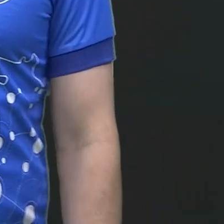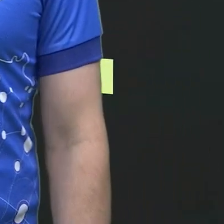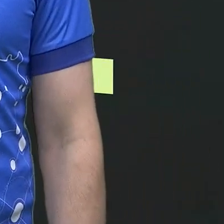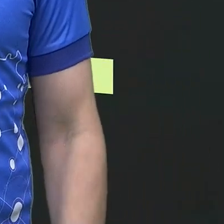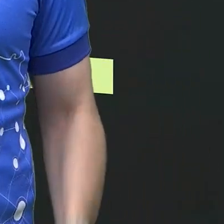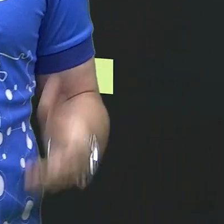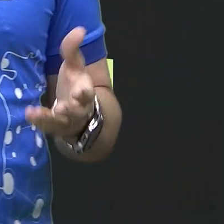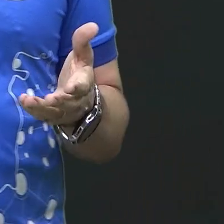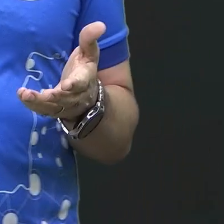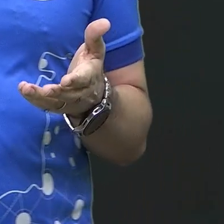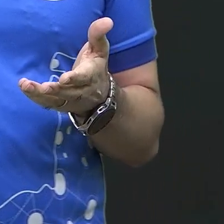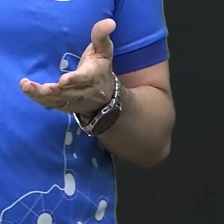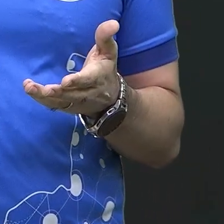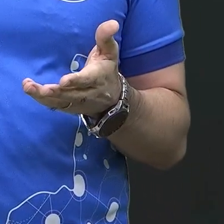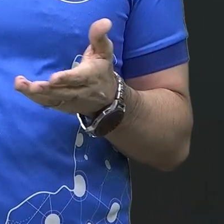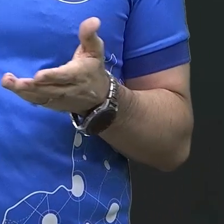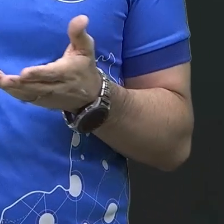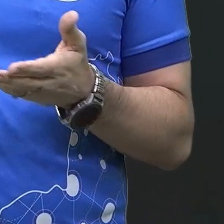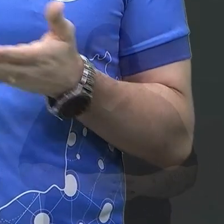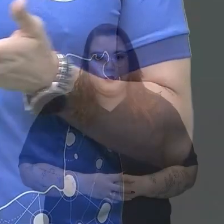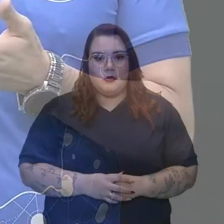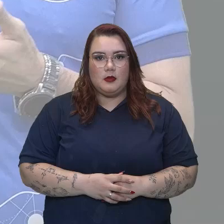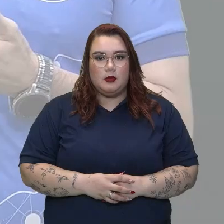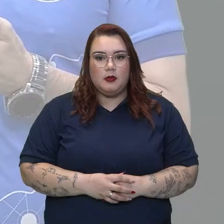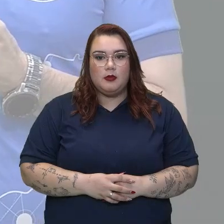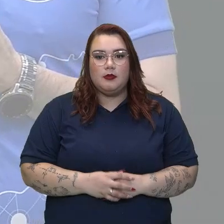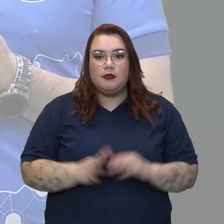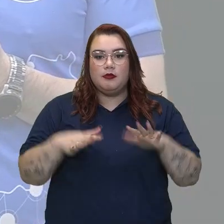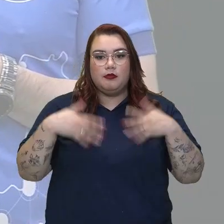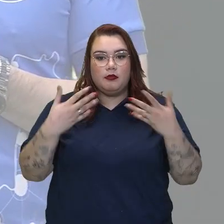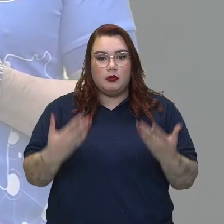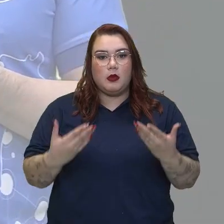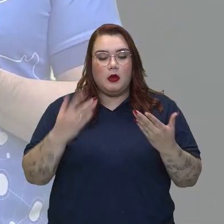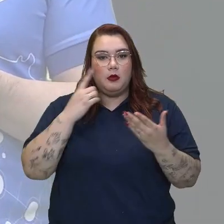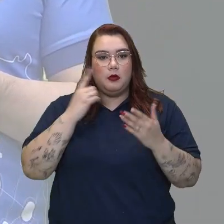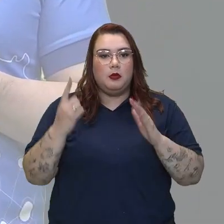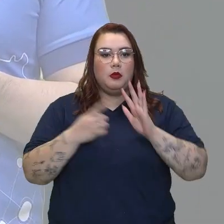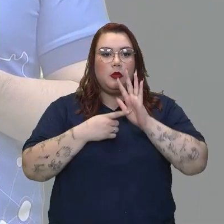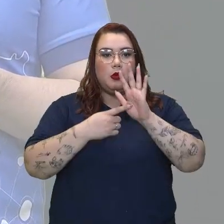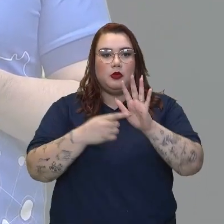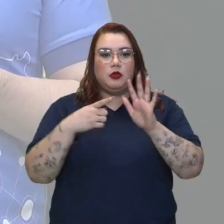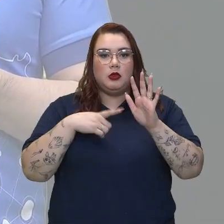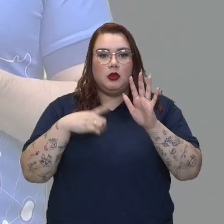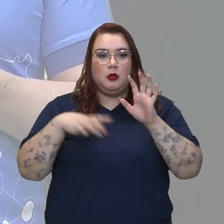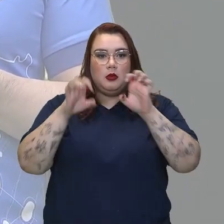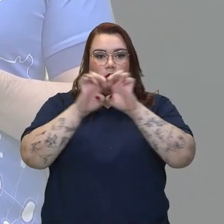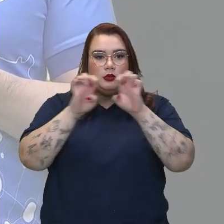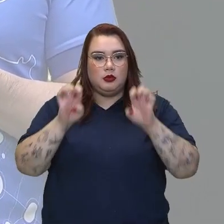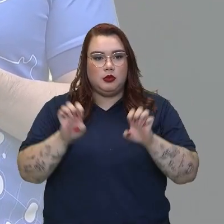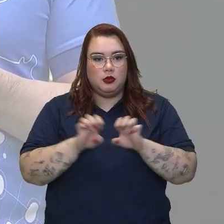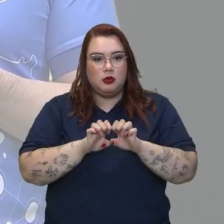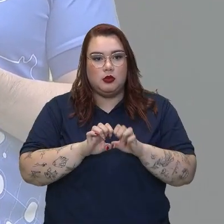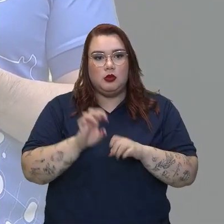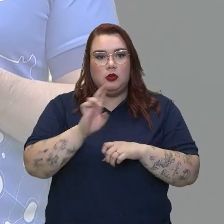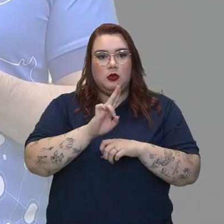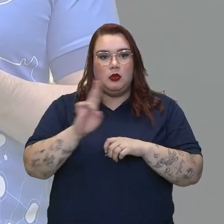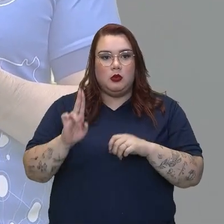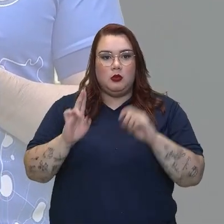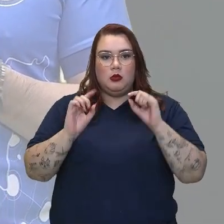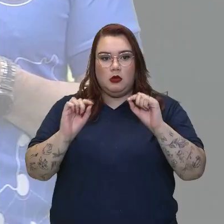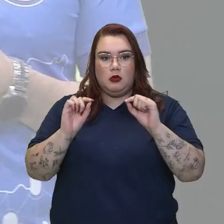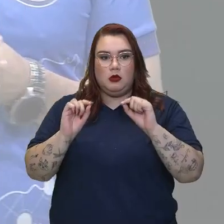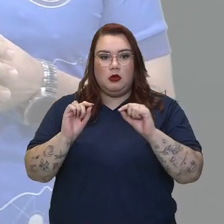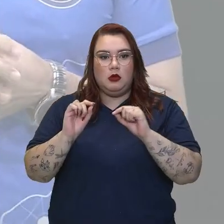estrutura, né? Você consegue ver ali na estrutura que nós temos a alfa-hélice. Olha lá, ó. Bem aqui, ó. Nós